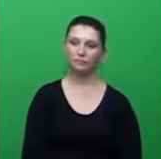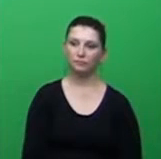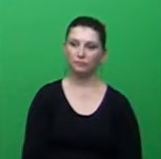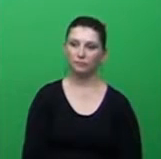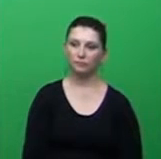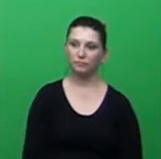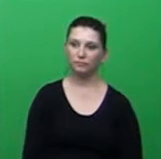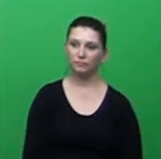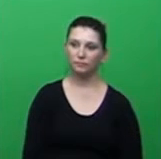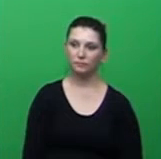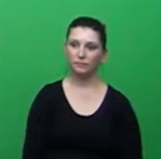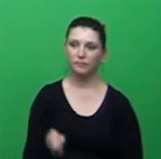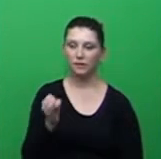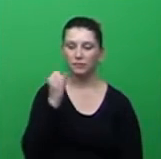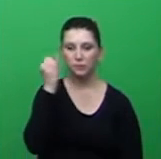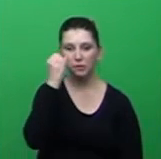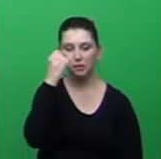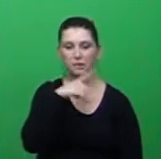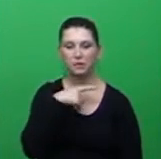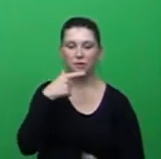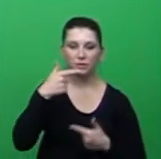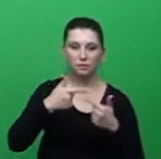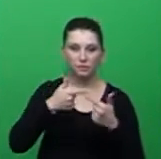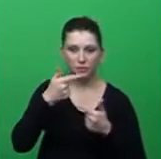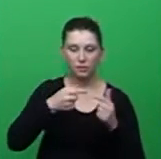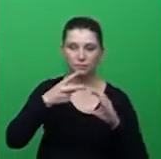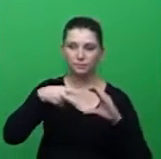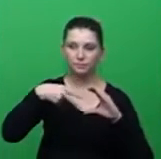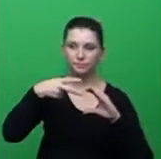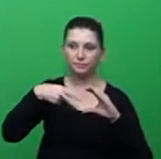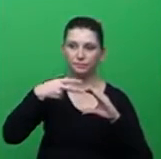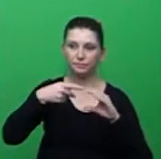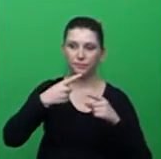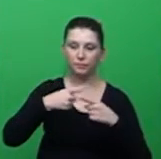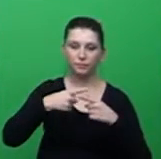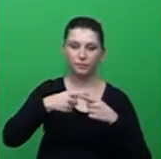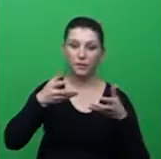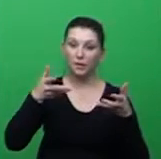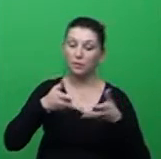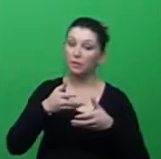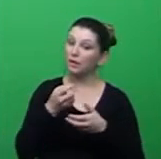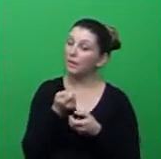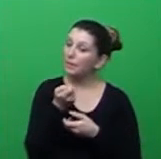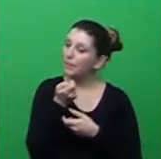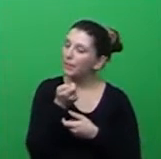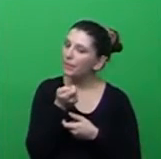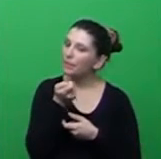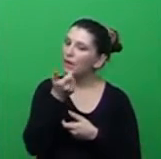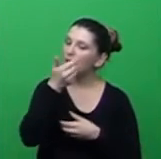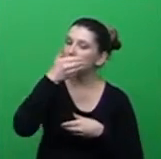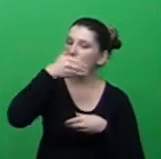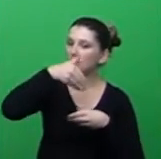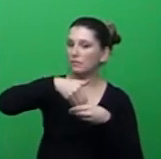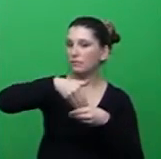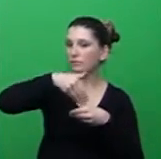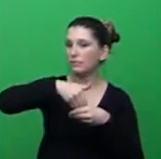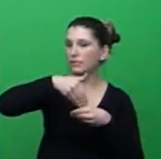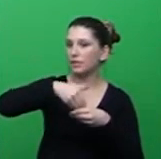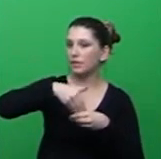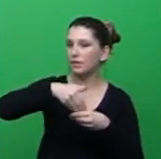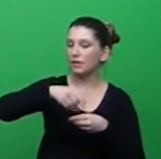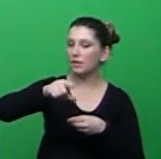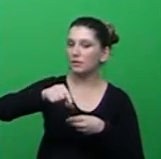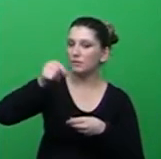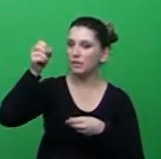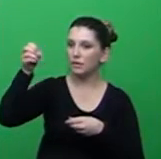grande discussão nesta casa, até porque se aproximam as eleições municipais, e é a primeira vez